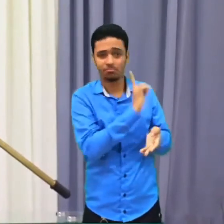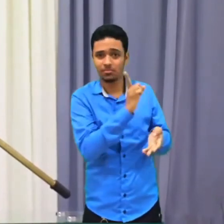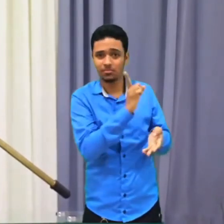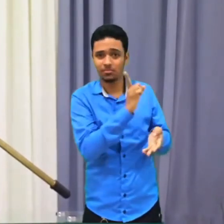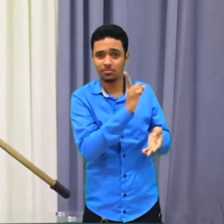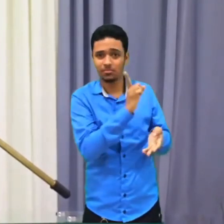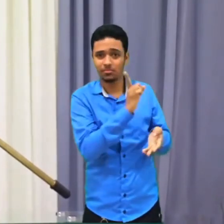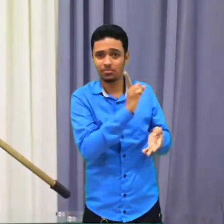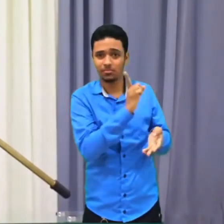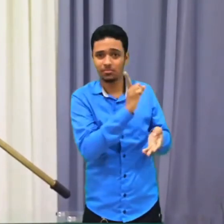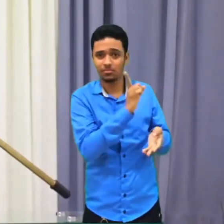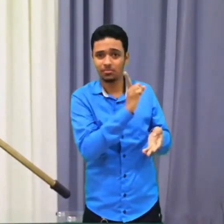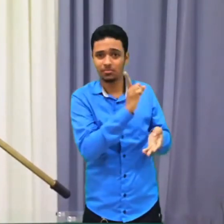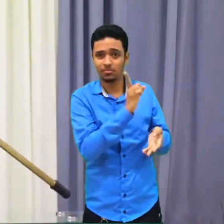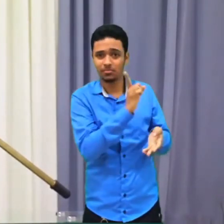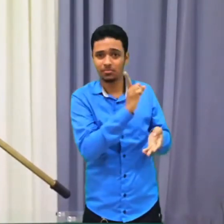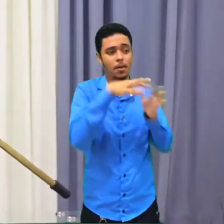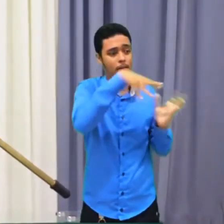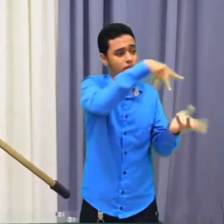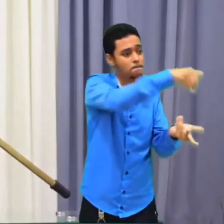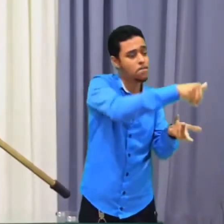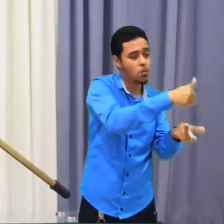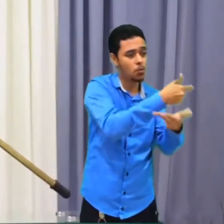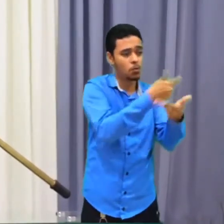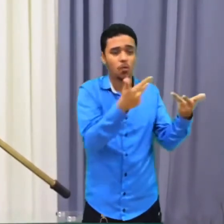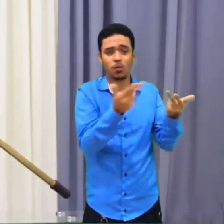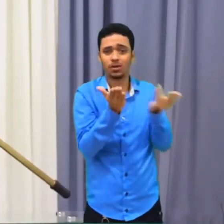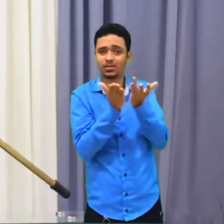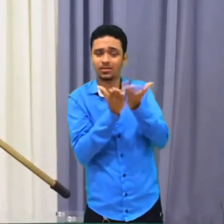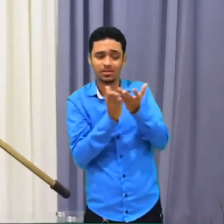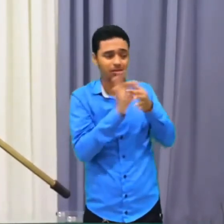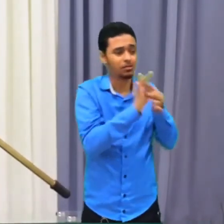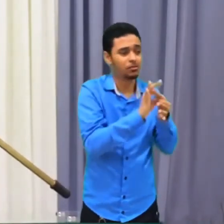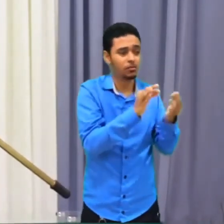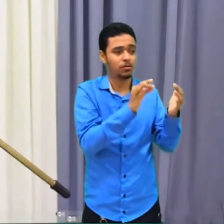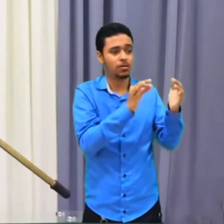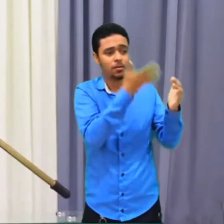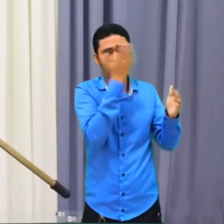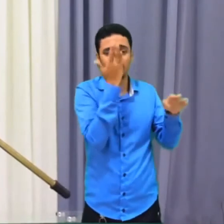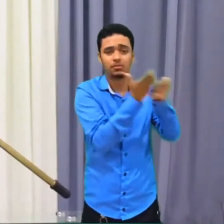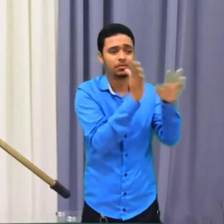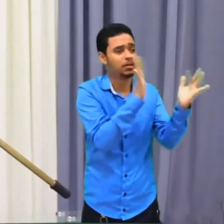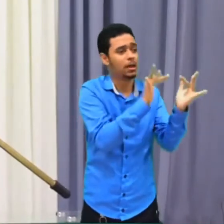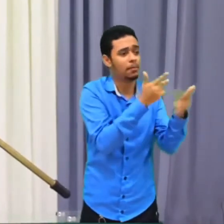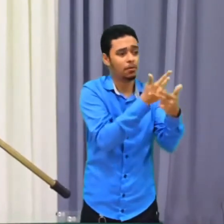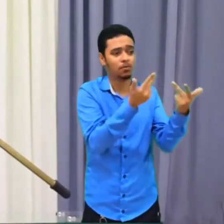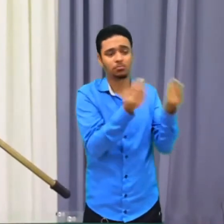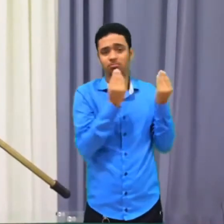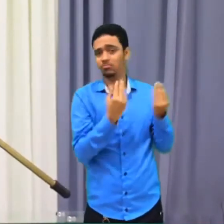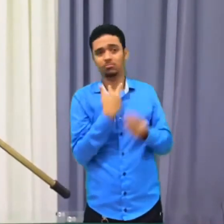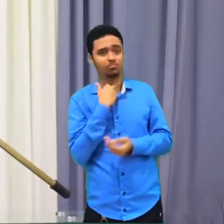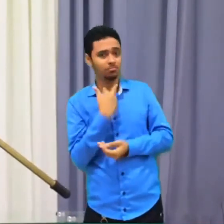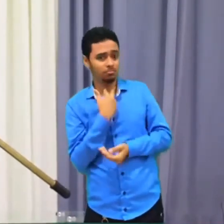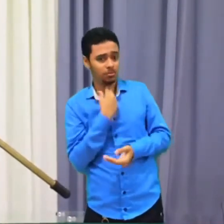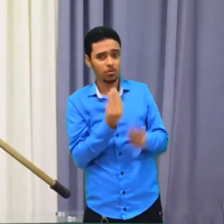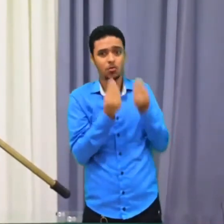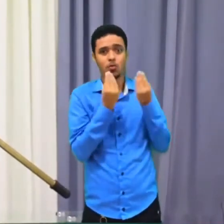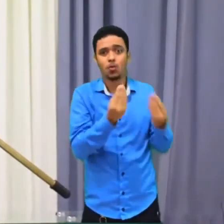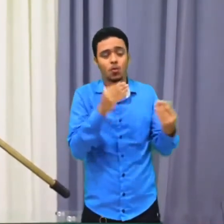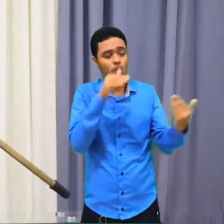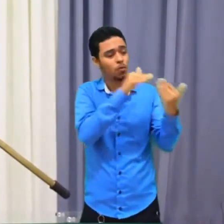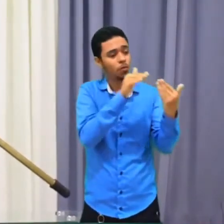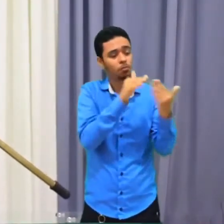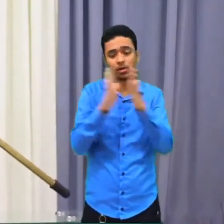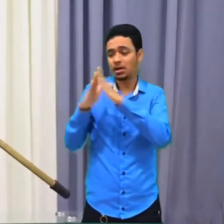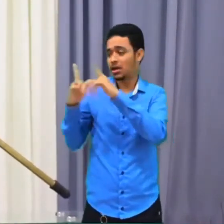há entre Cristo e Belial, ou que parte tem o crente com o incrédulo, e que consenso tem o santuário